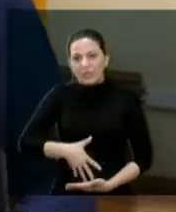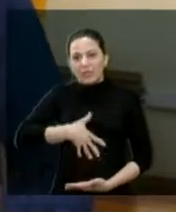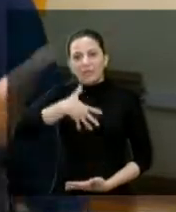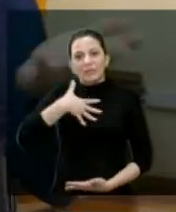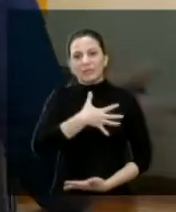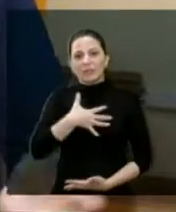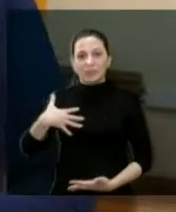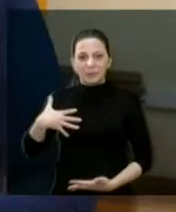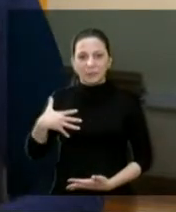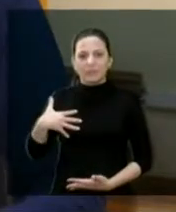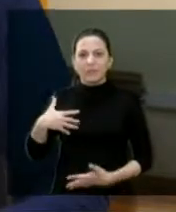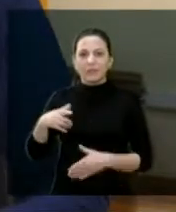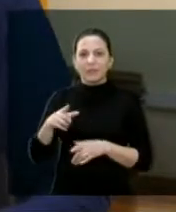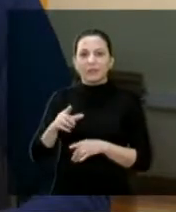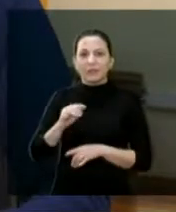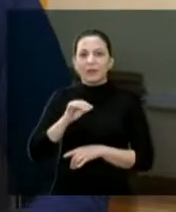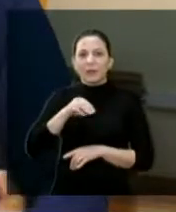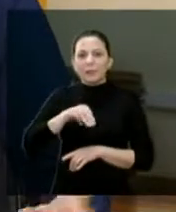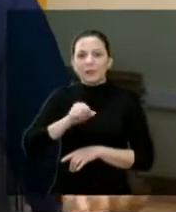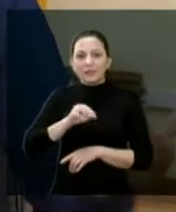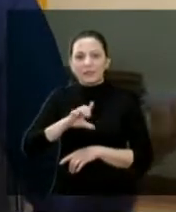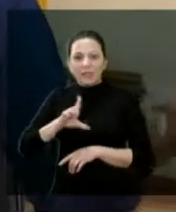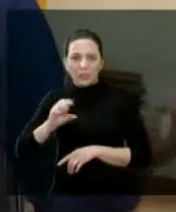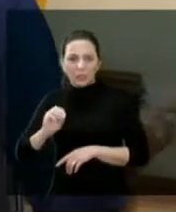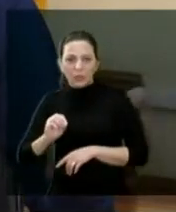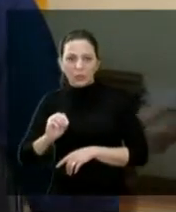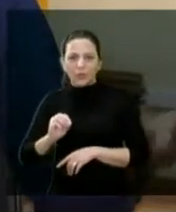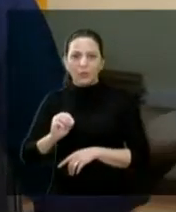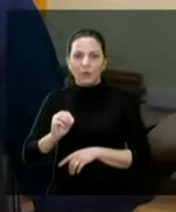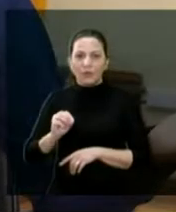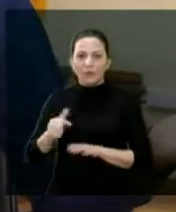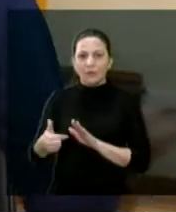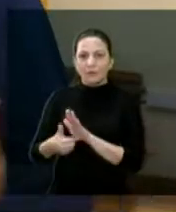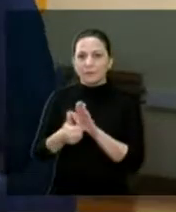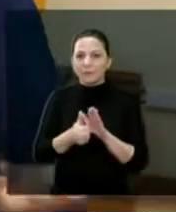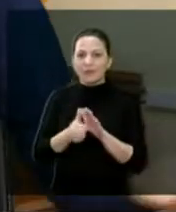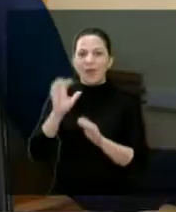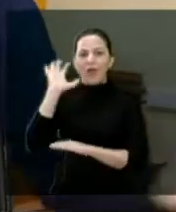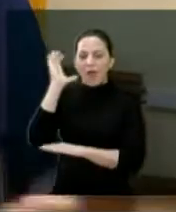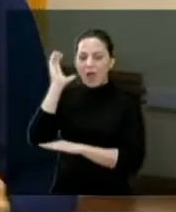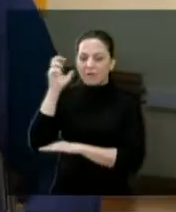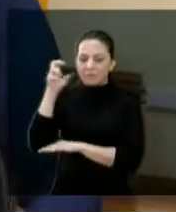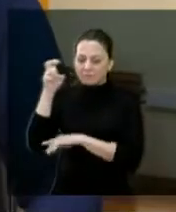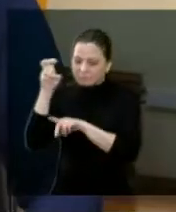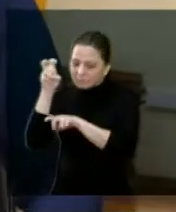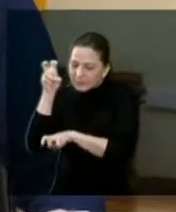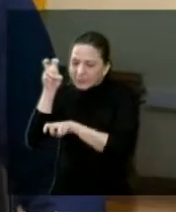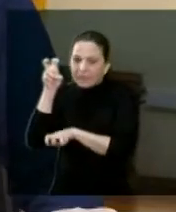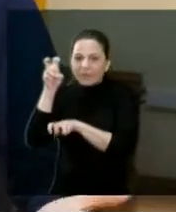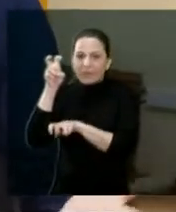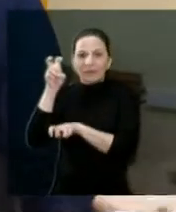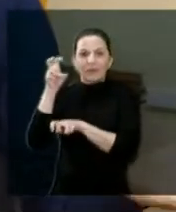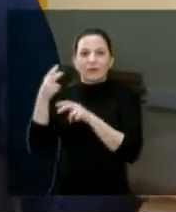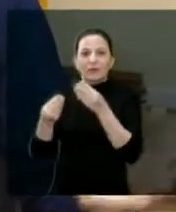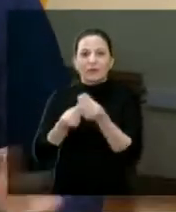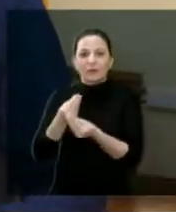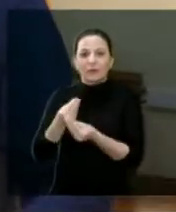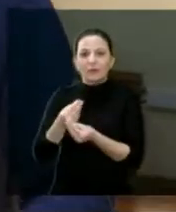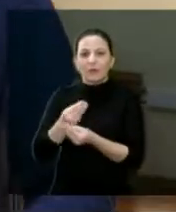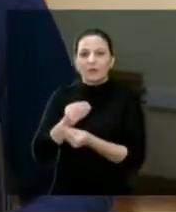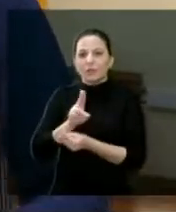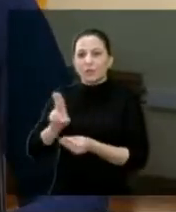com uma camisa de xadrez e falando, debaixo de uma árvore. Eu falei, bom. Aí eu chamei ele de Chico Royo Couve.